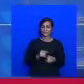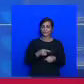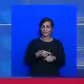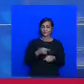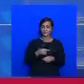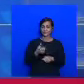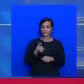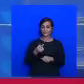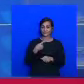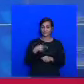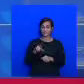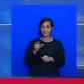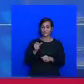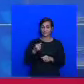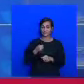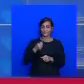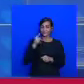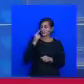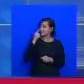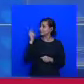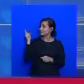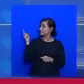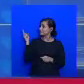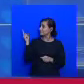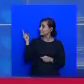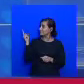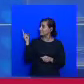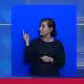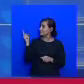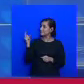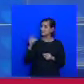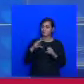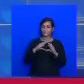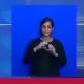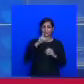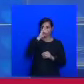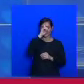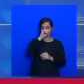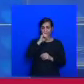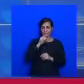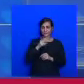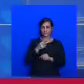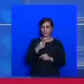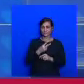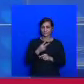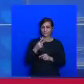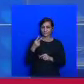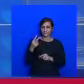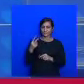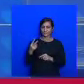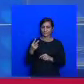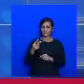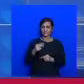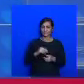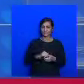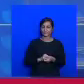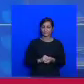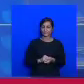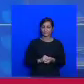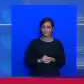e agora o sexto e último número do segundo sorteio da Dupla Sena Bola amarela número 22 amarela